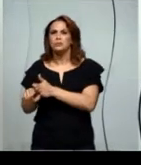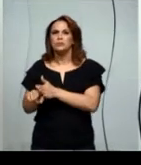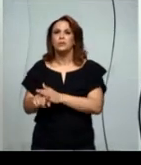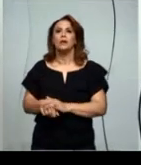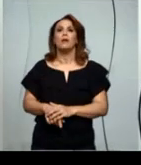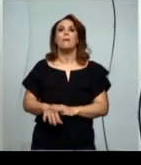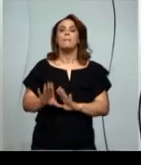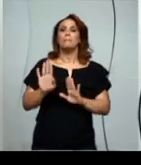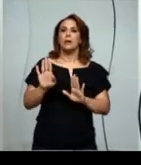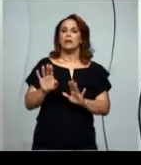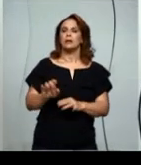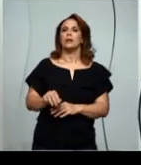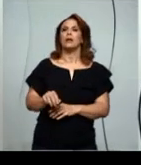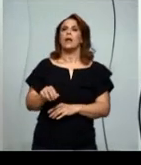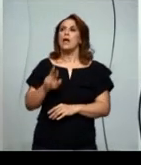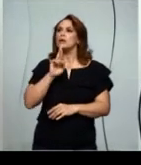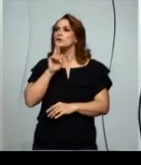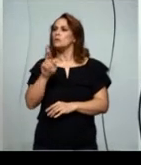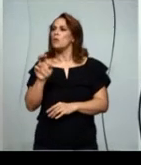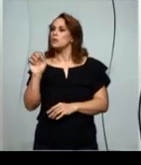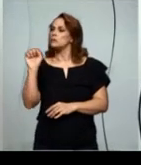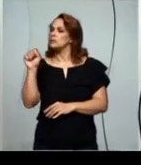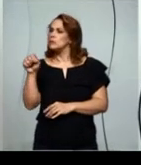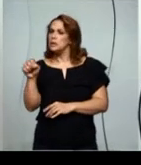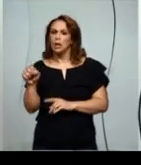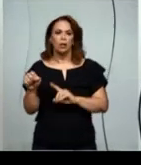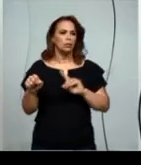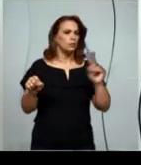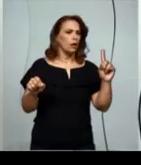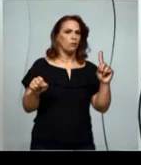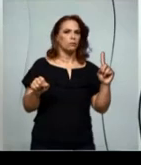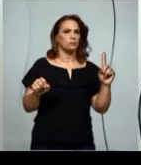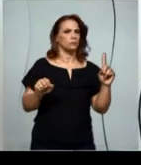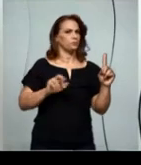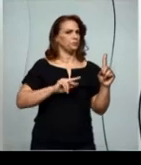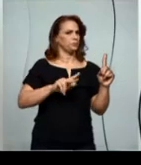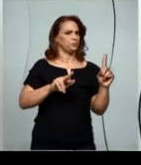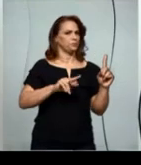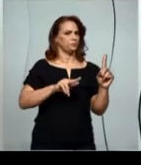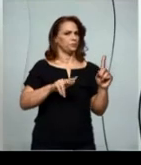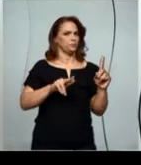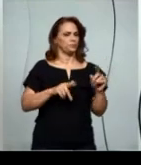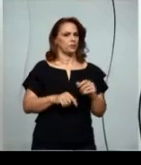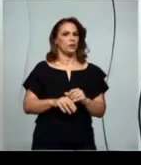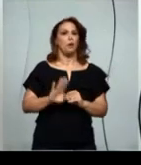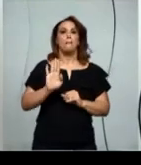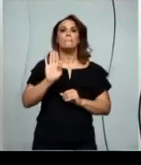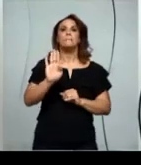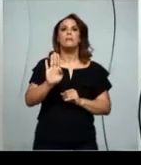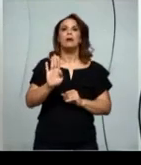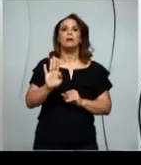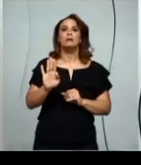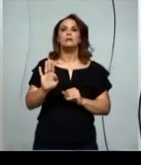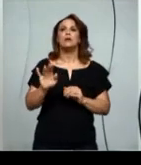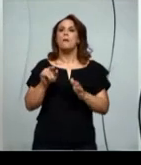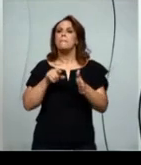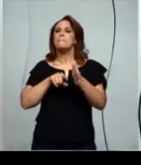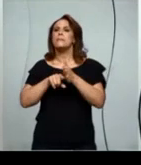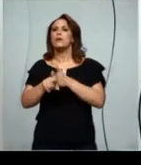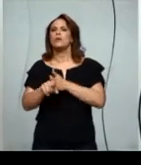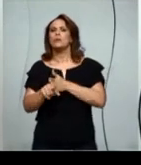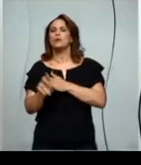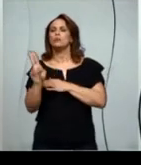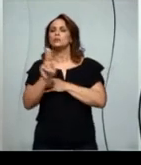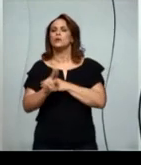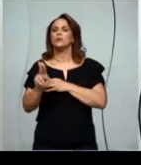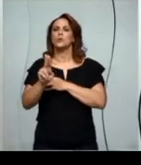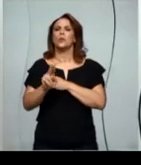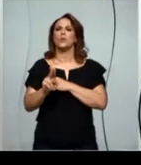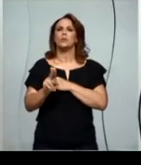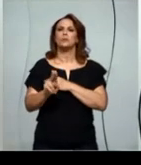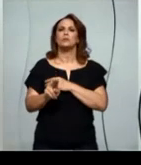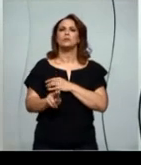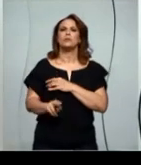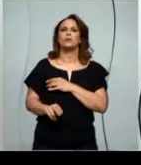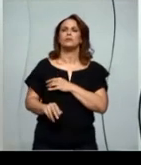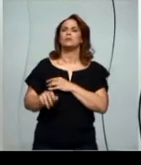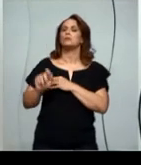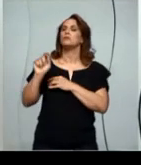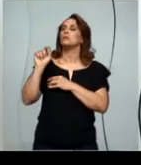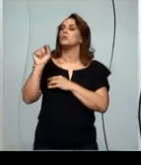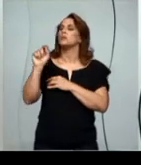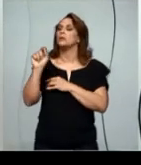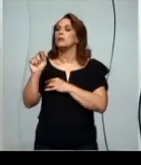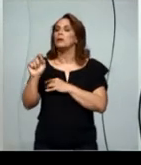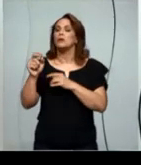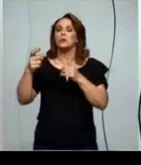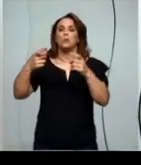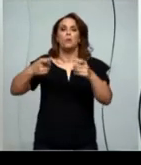aquela palavra de pergunta como o que, onde, quando. Então aqui, quais são essas palavras que nós temos?